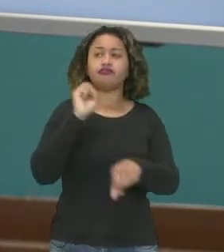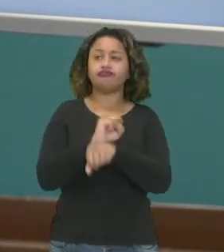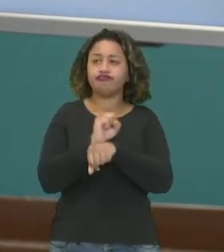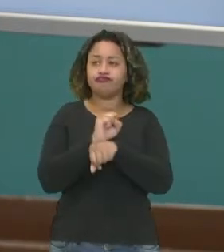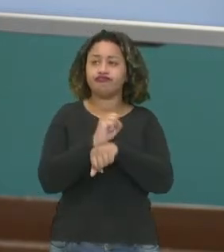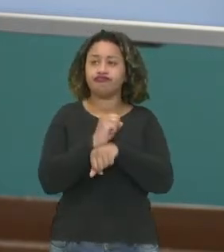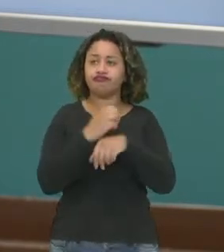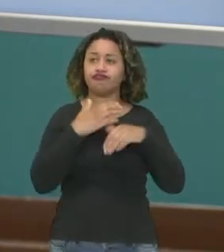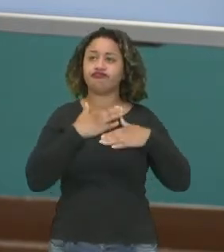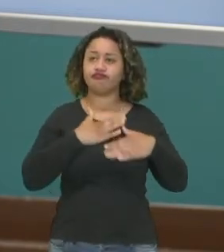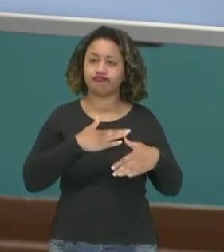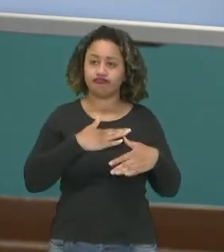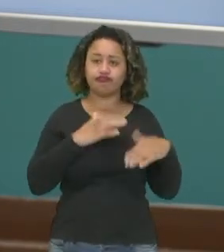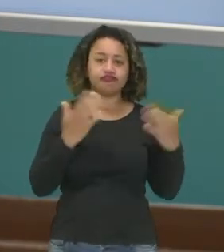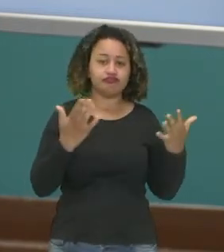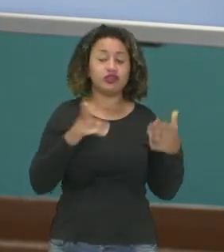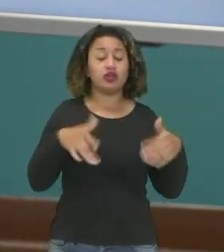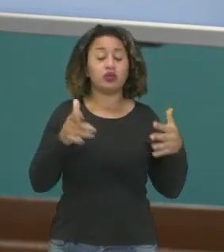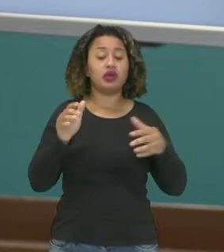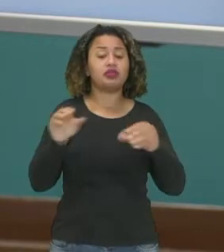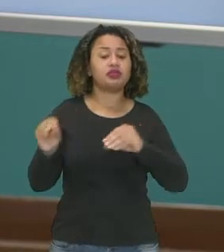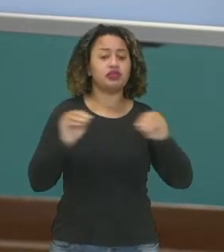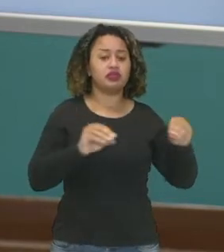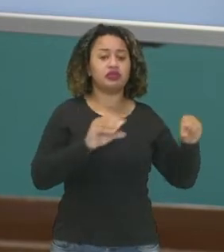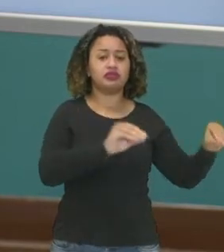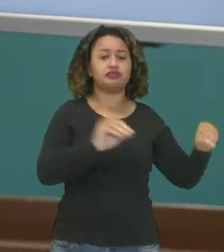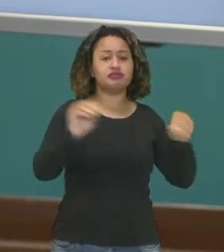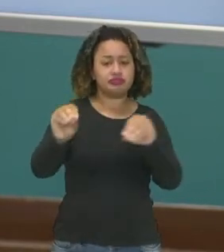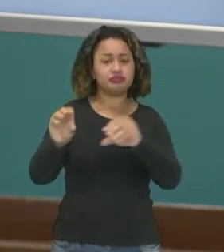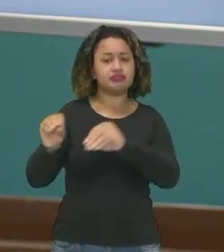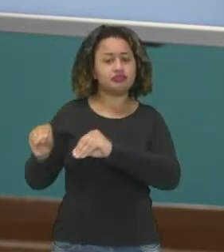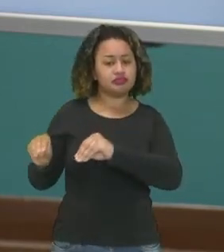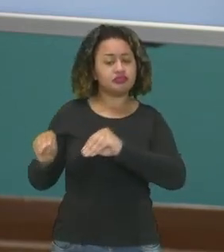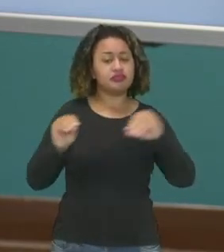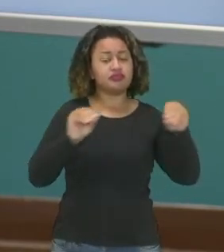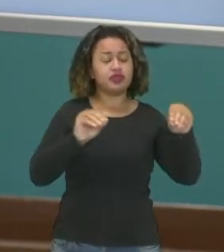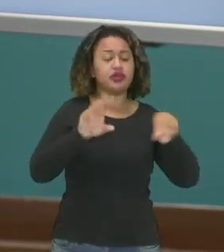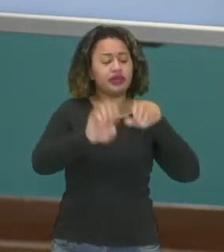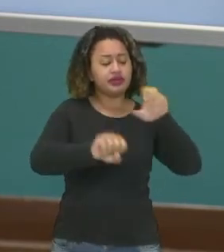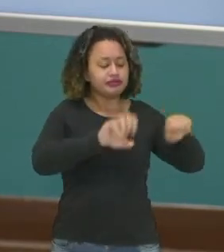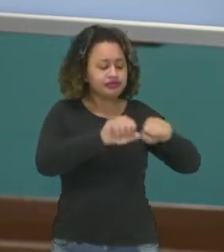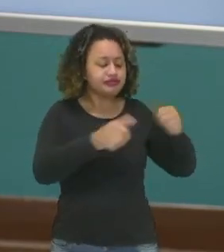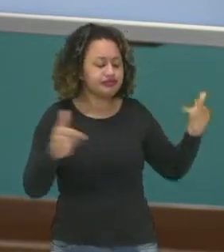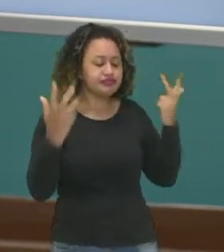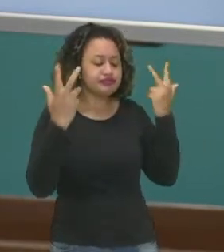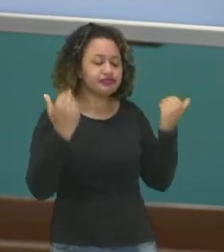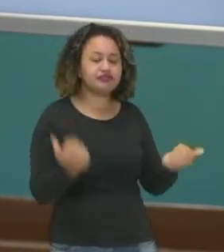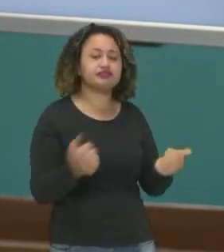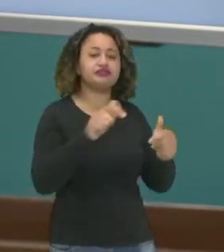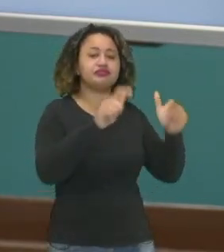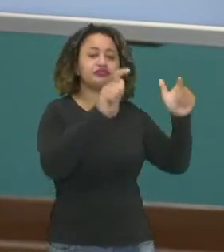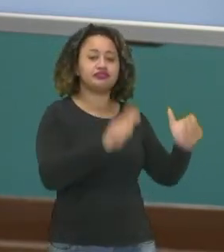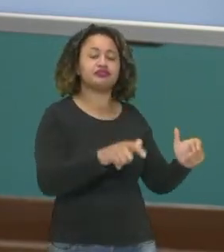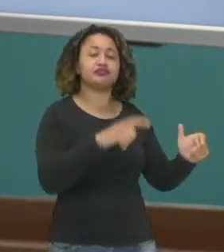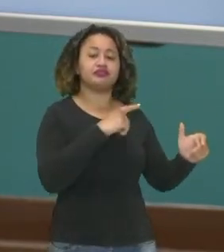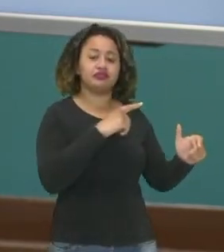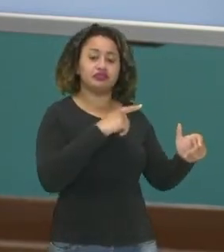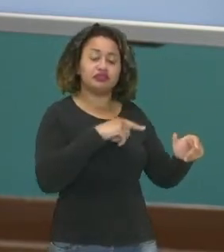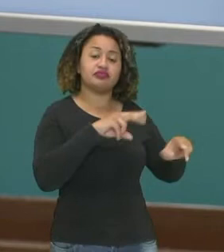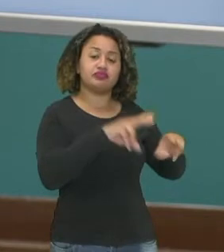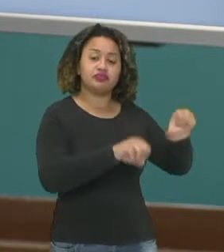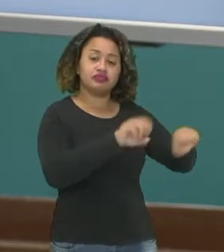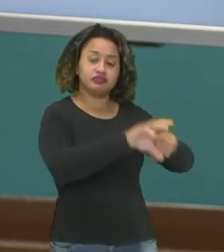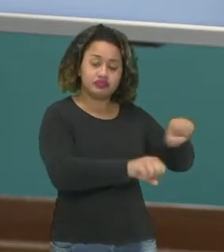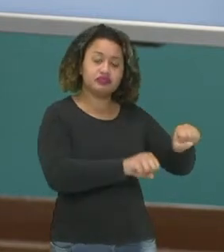é, enquanto nômades ainda, eles exploravam os recursos naturais daquele espaço e que,